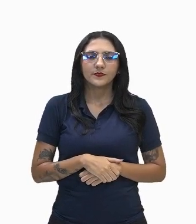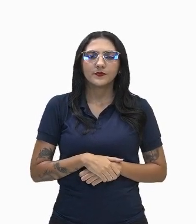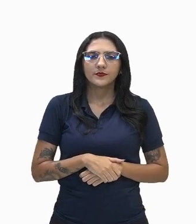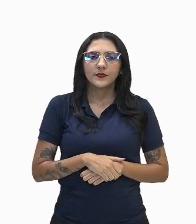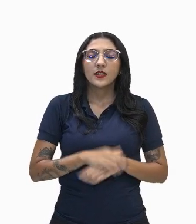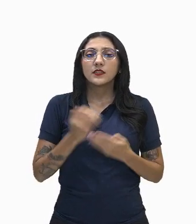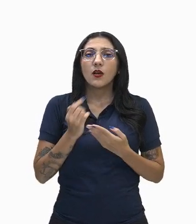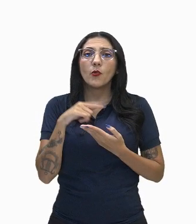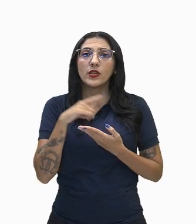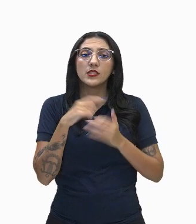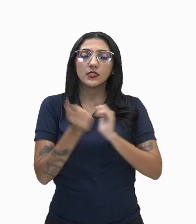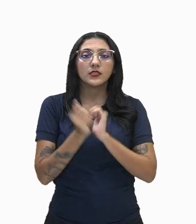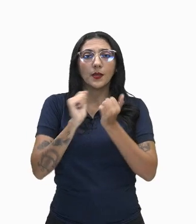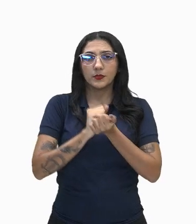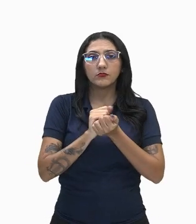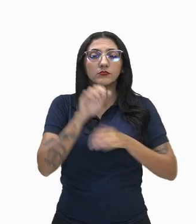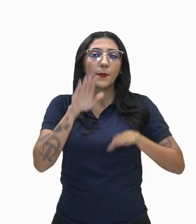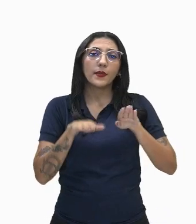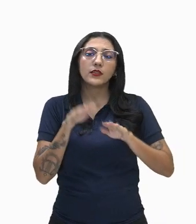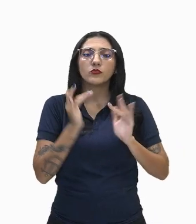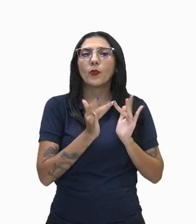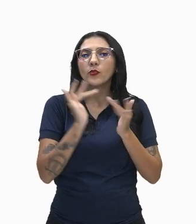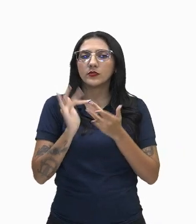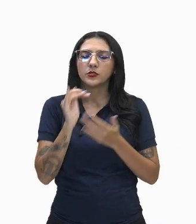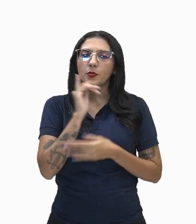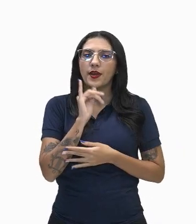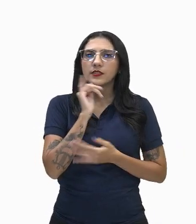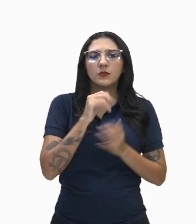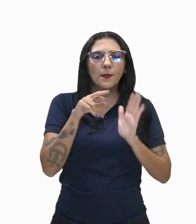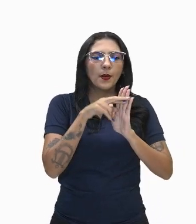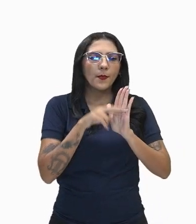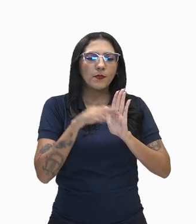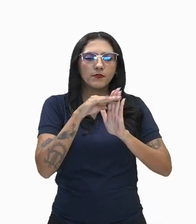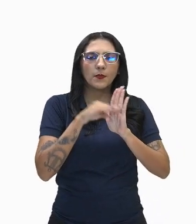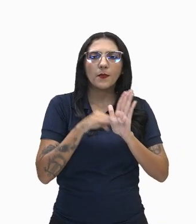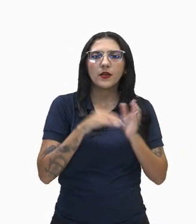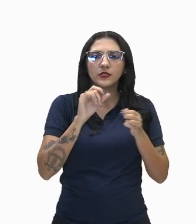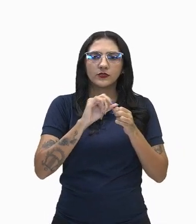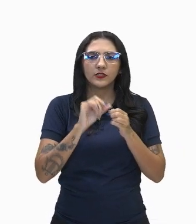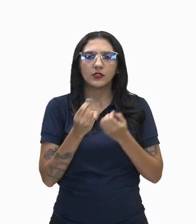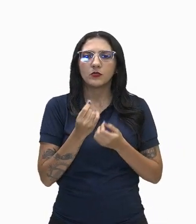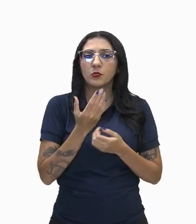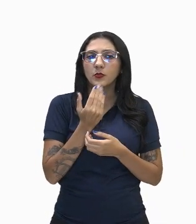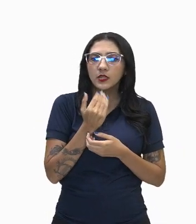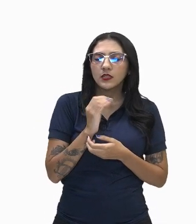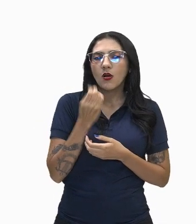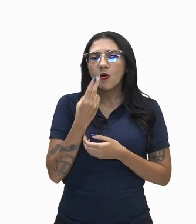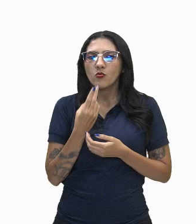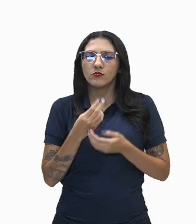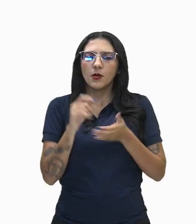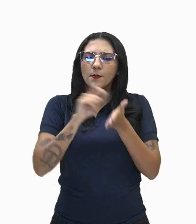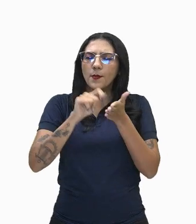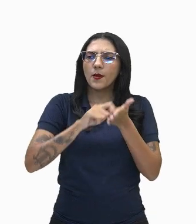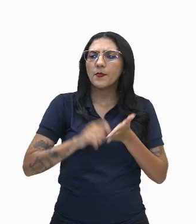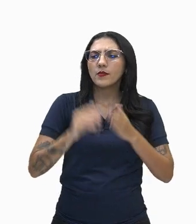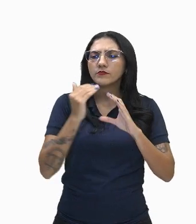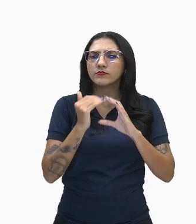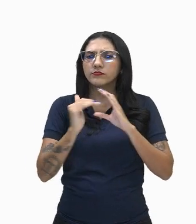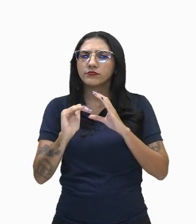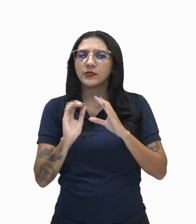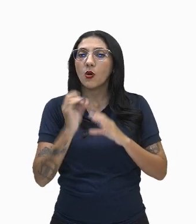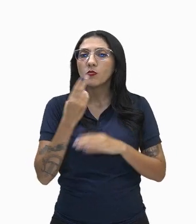assumem esta forma, como, por exemplo, a receita, um bilhete, uma carta,